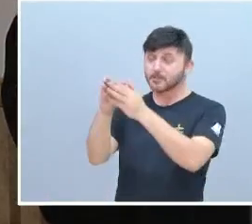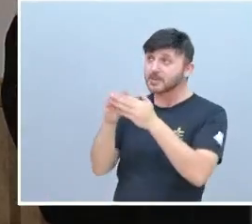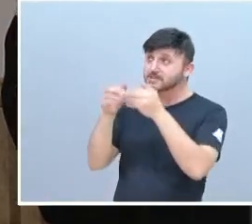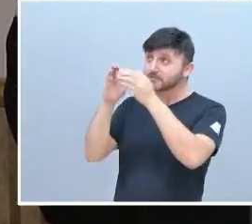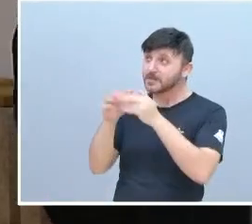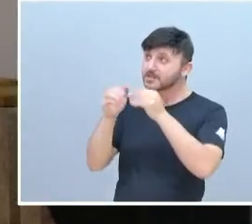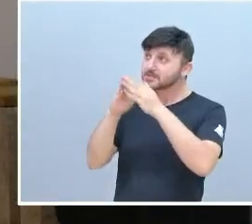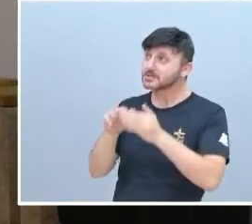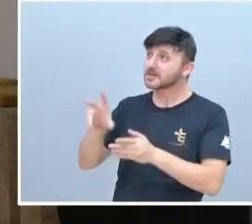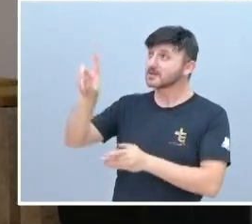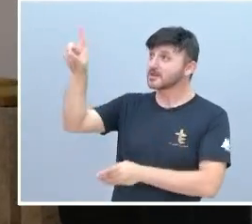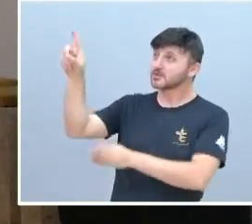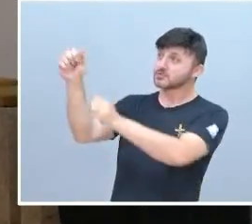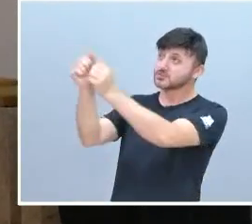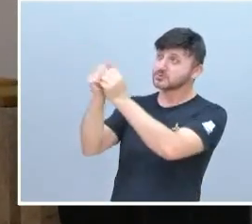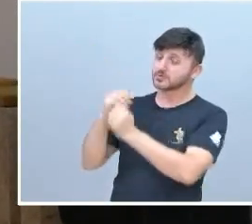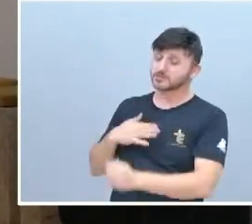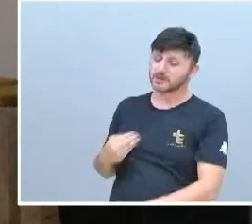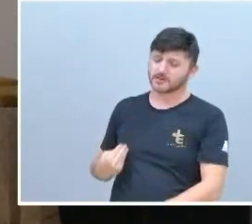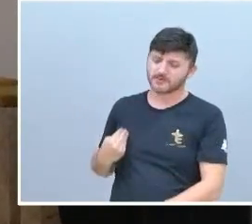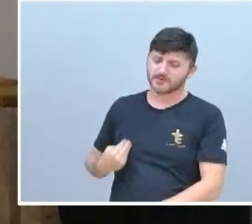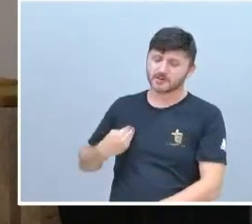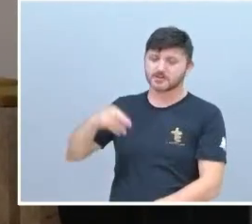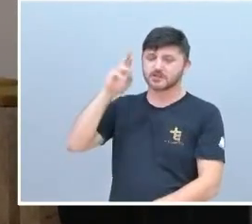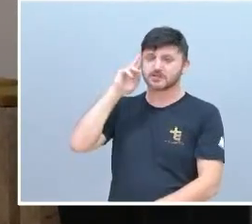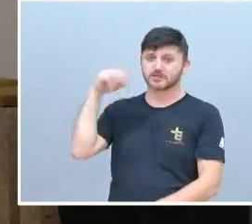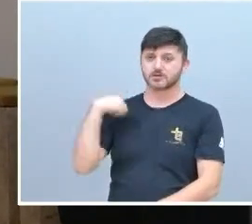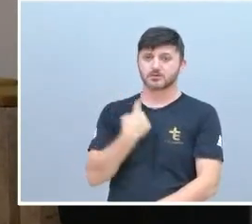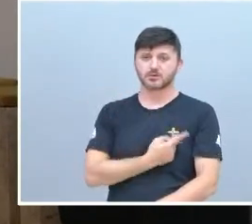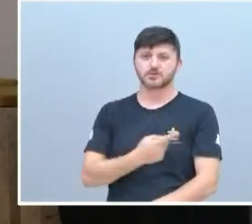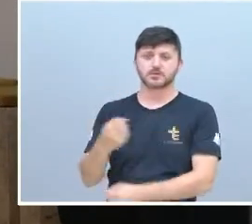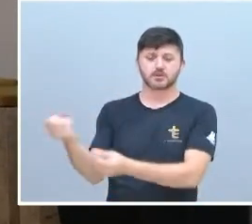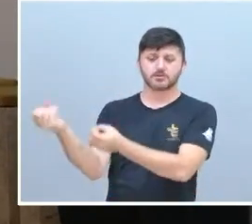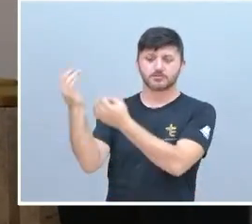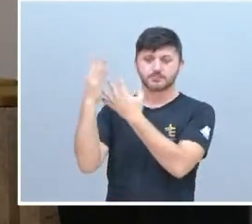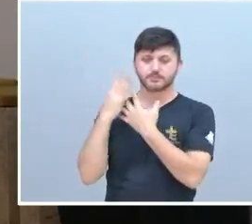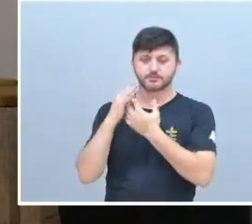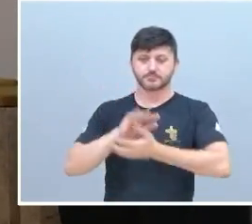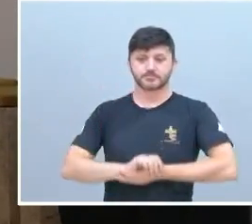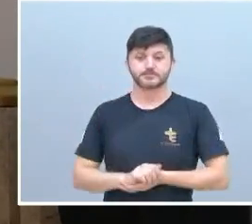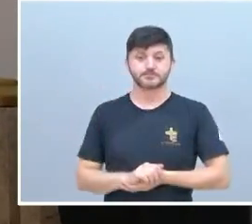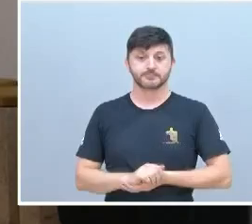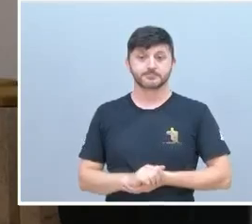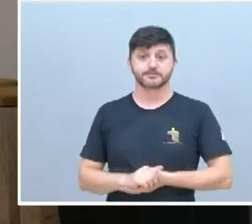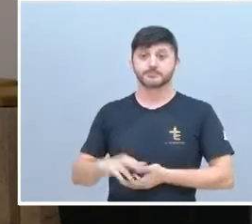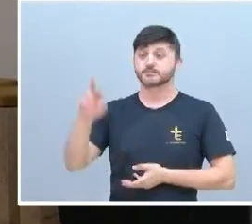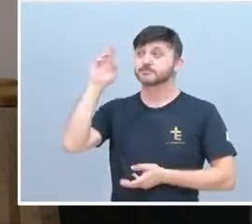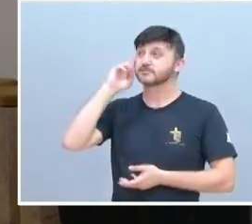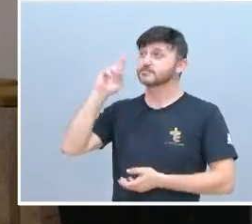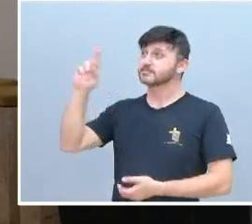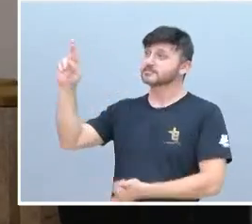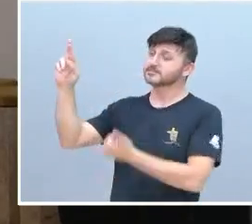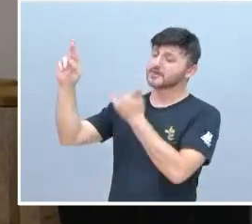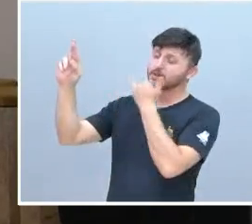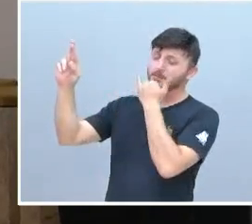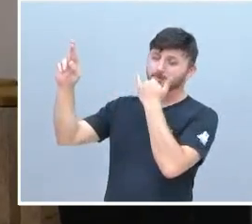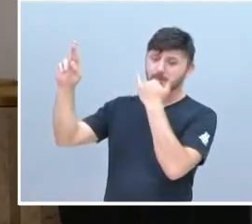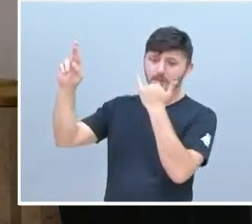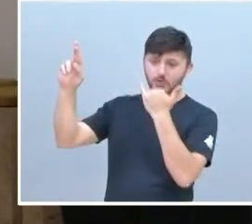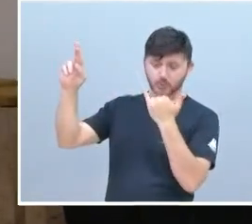que rogueis por mim a Deus, nosso Senhor. Perdoa-me,